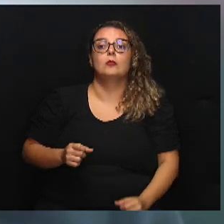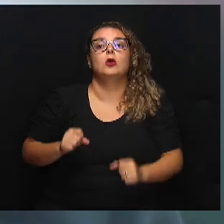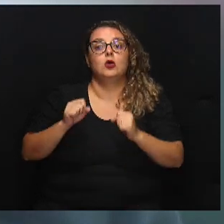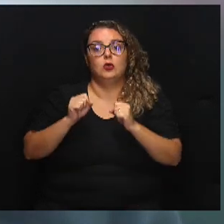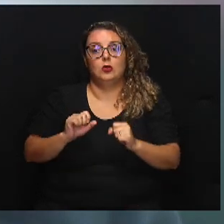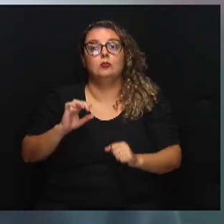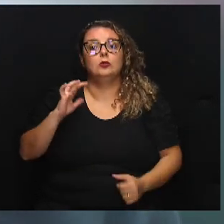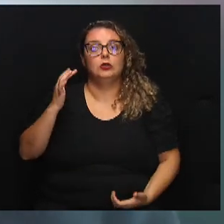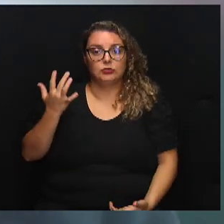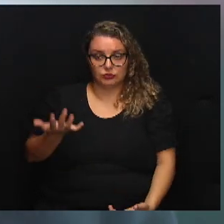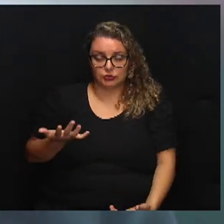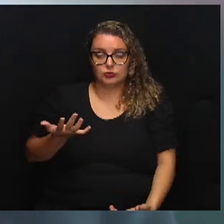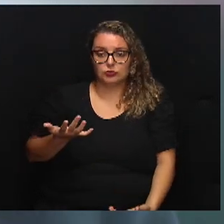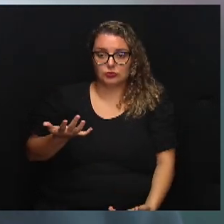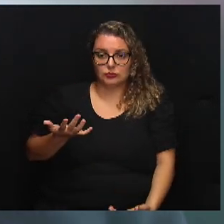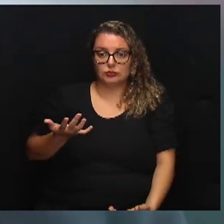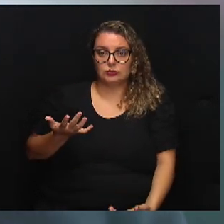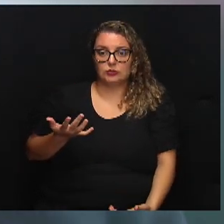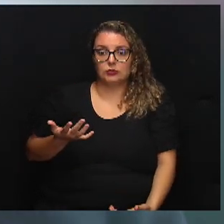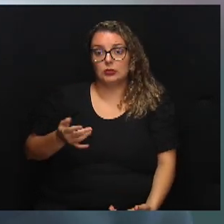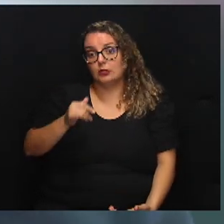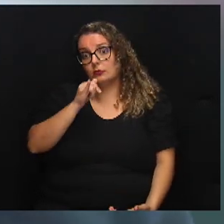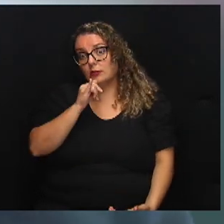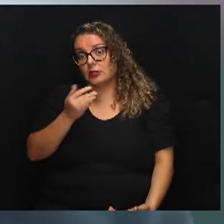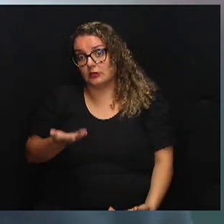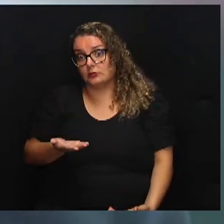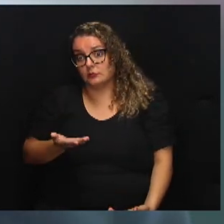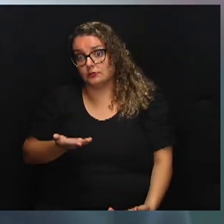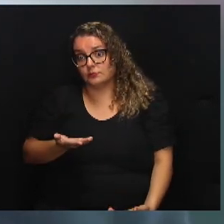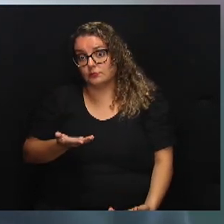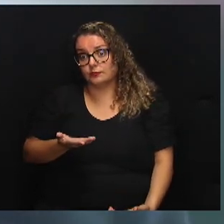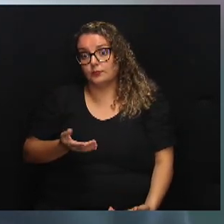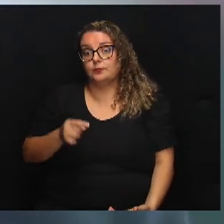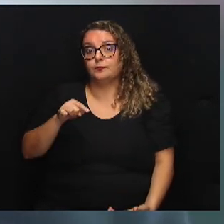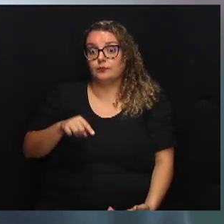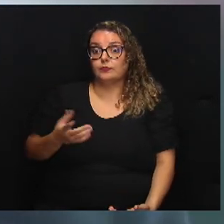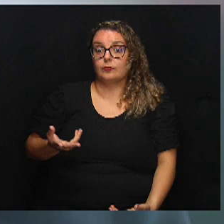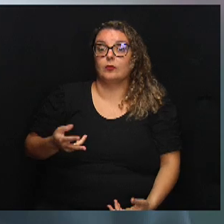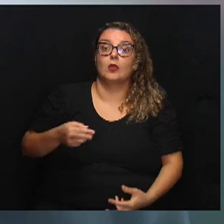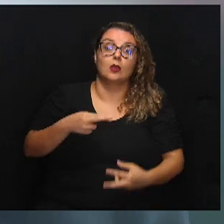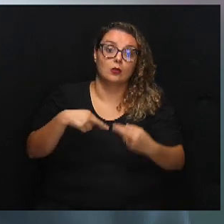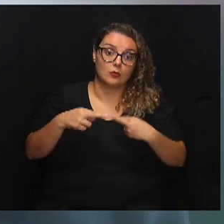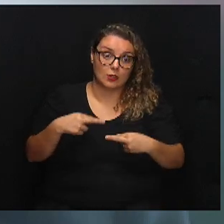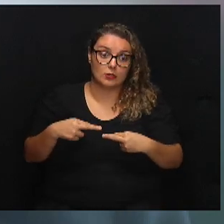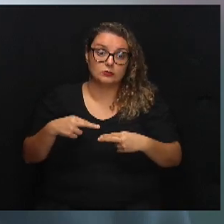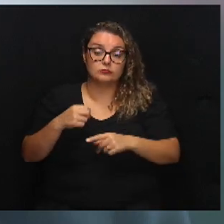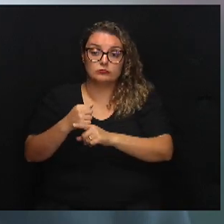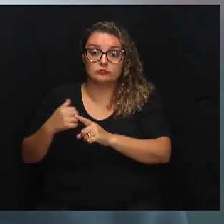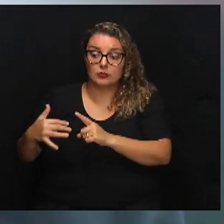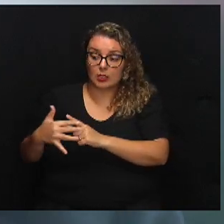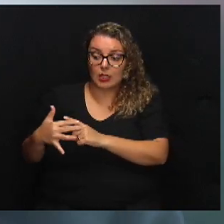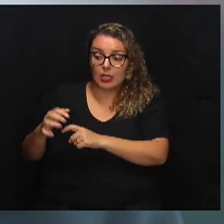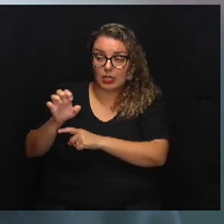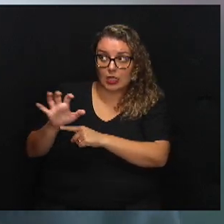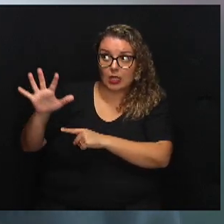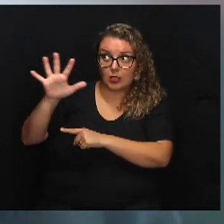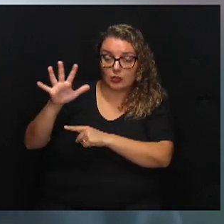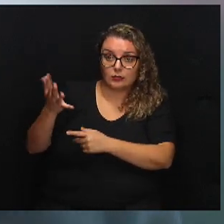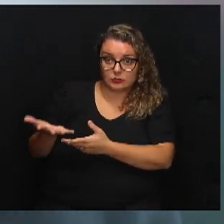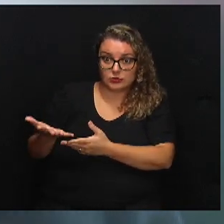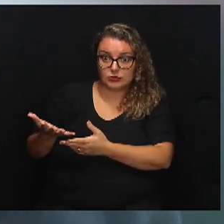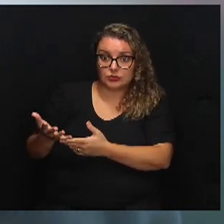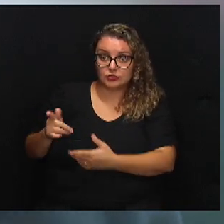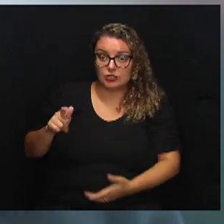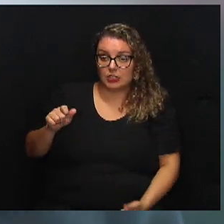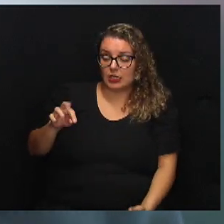pode ocorrer e, por exemplo, essa é uma questão que até a Sociedade Europeia de Gastroenterologia